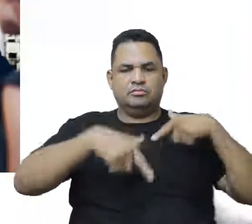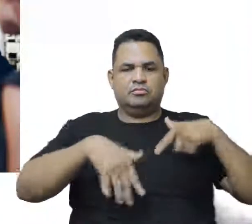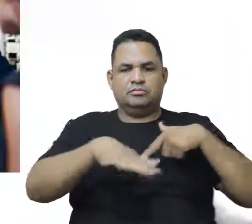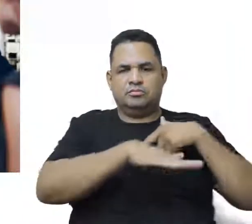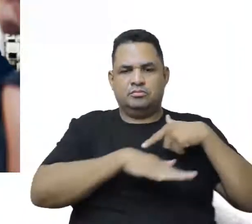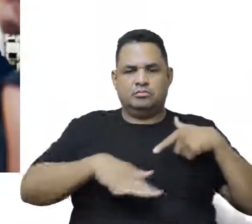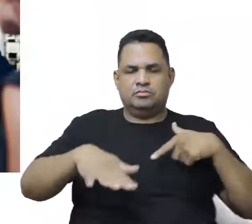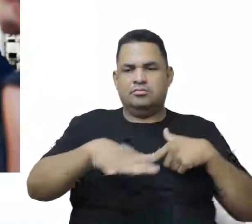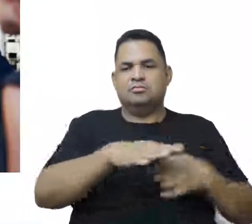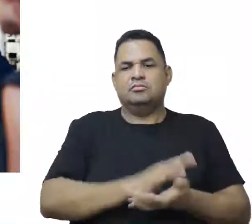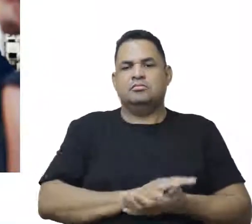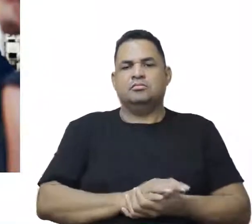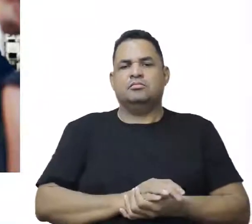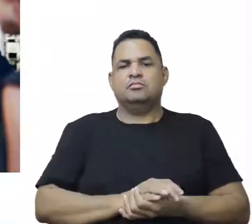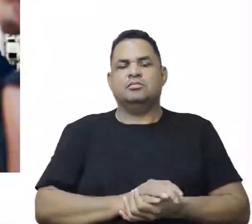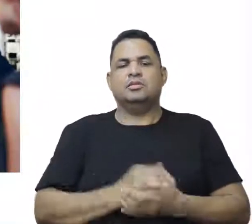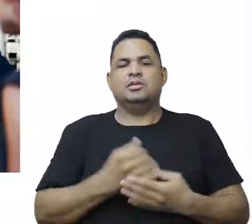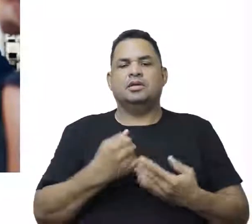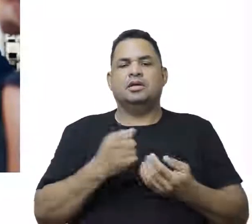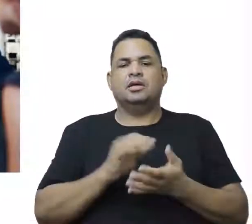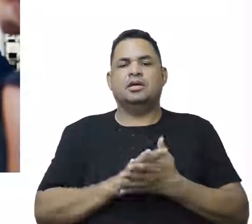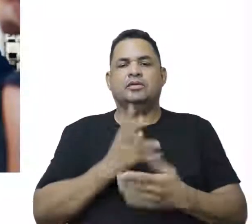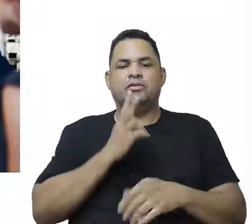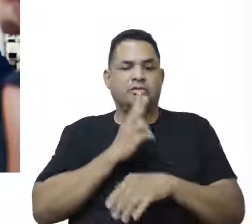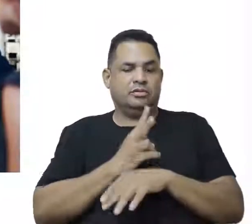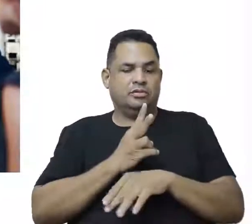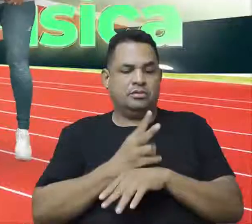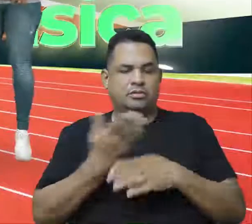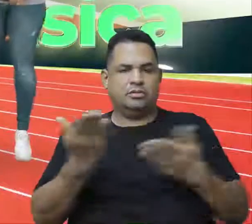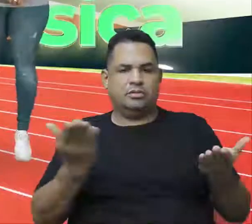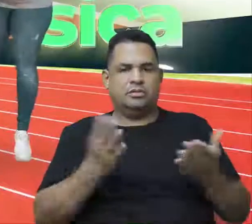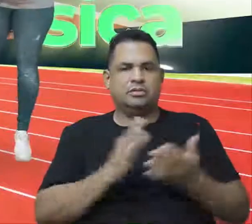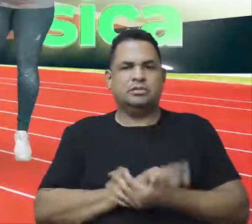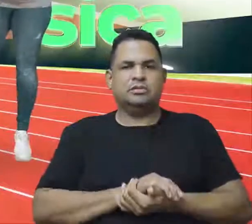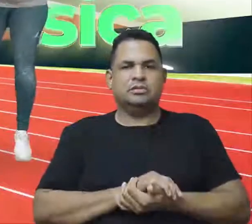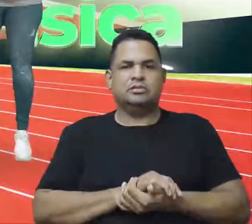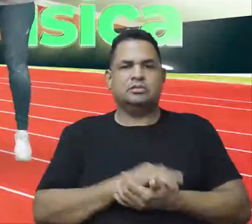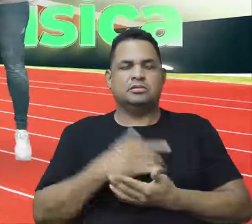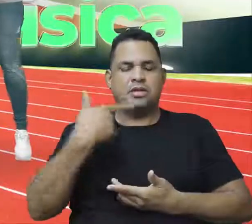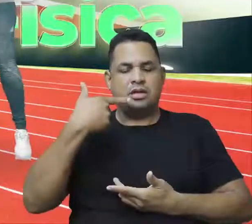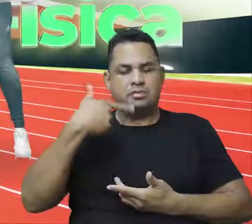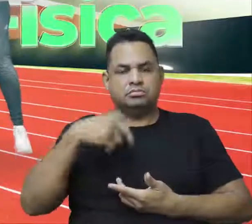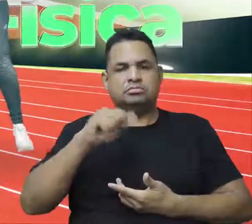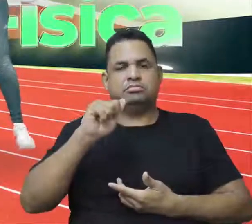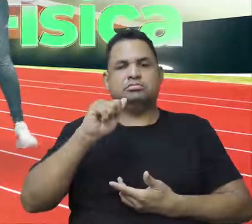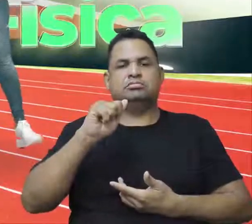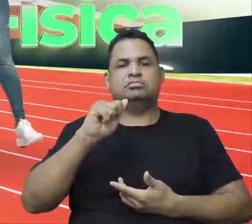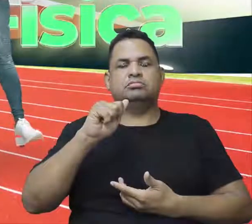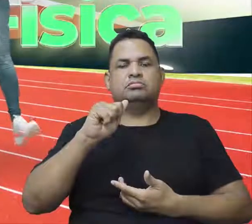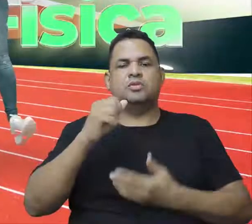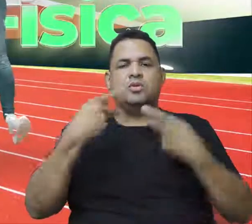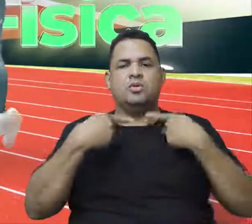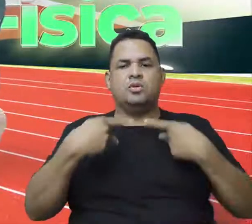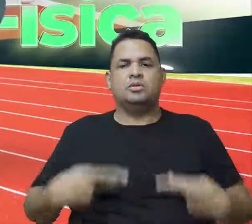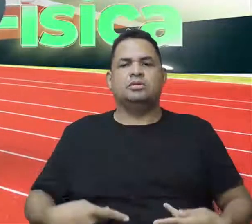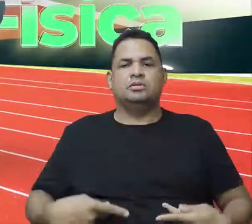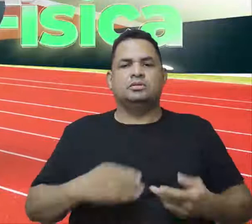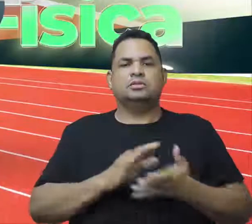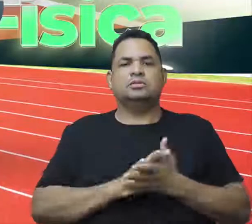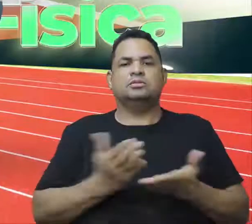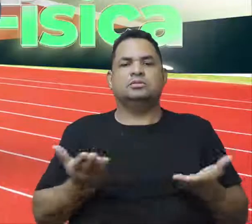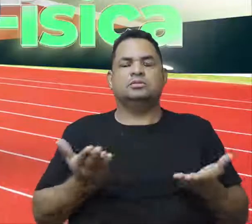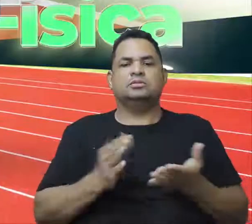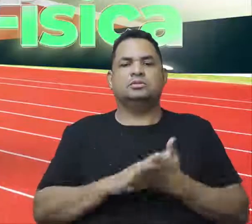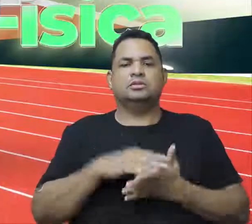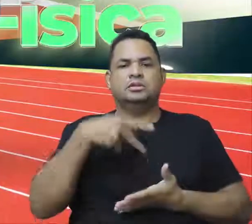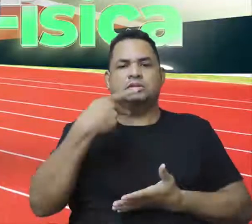trabalho. Aí nós vamos ver a matéria jornalística, que vai falar sobre essa linguagem do corpo, né, no mercado de trabalho. Nós